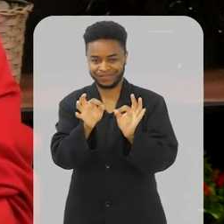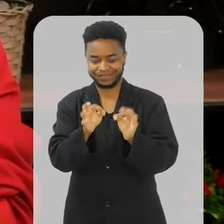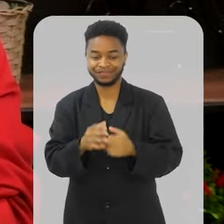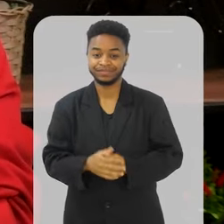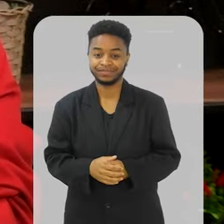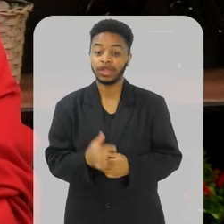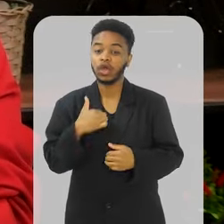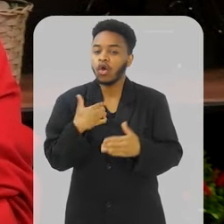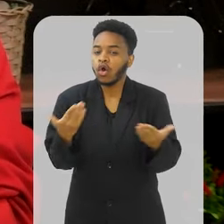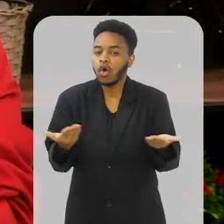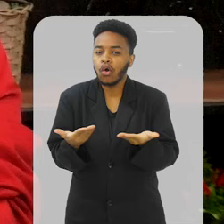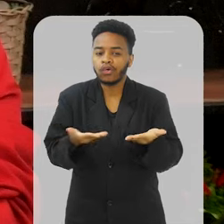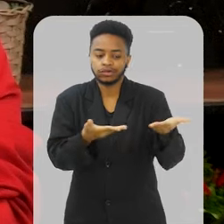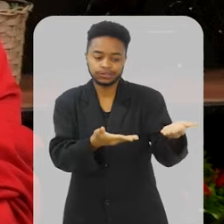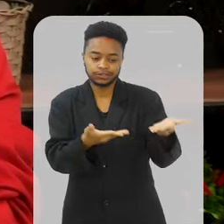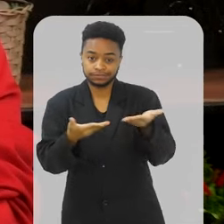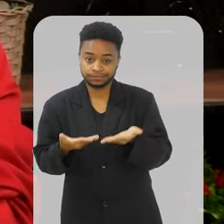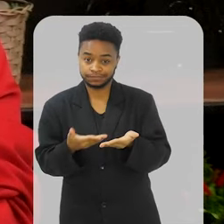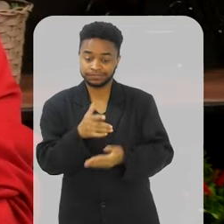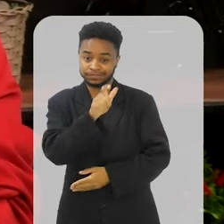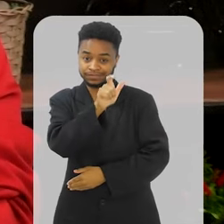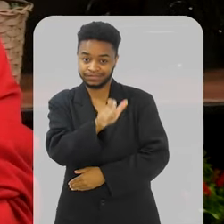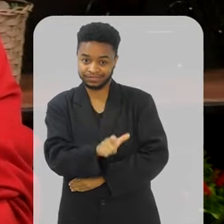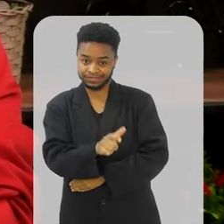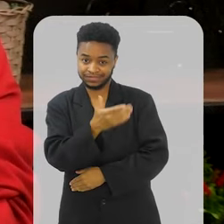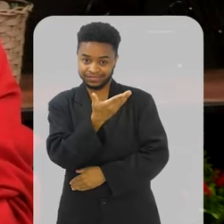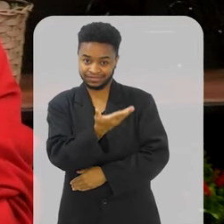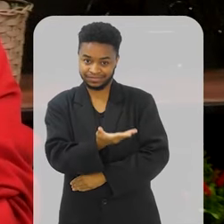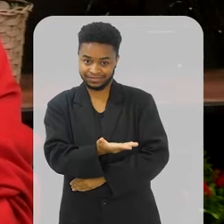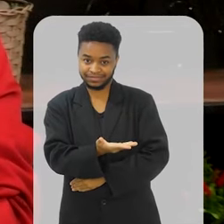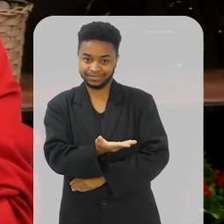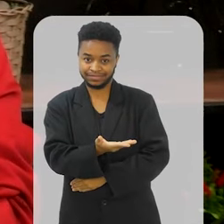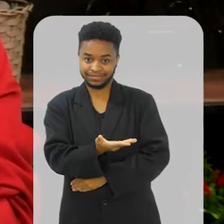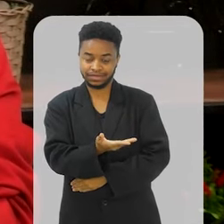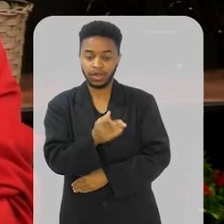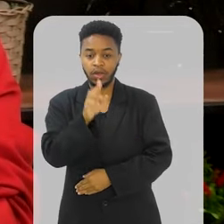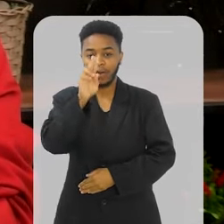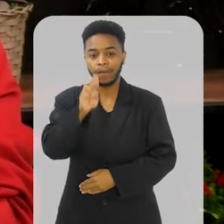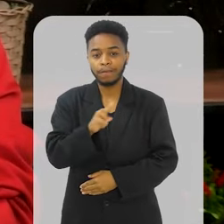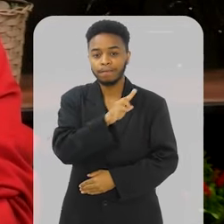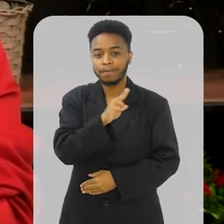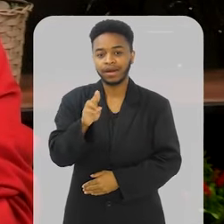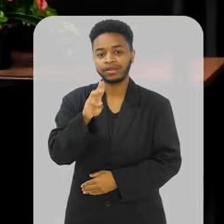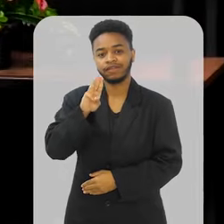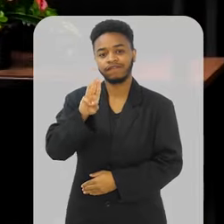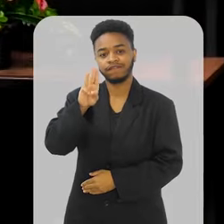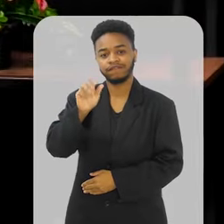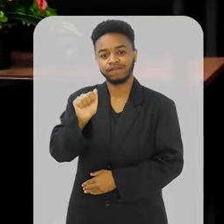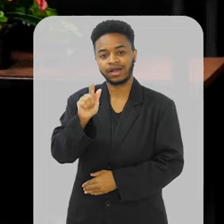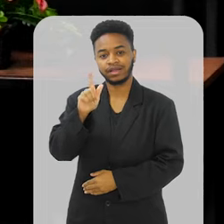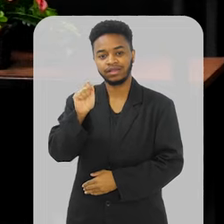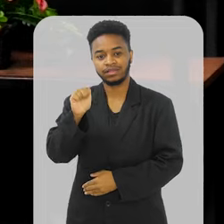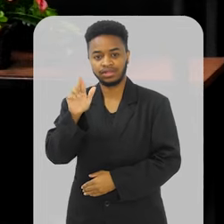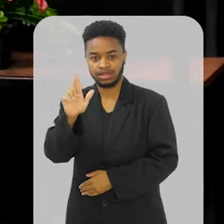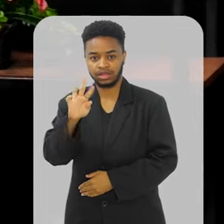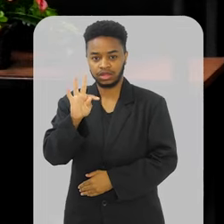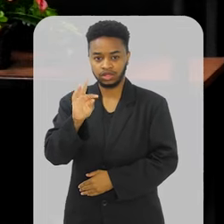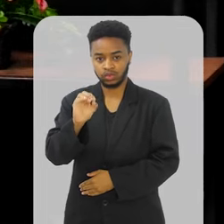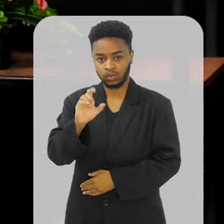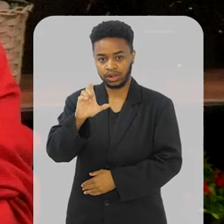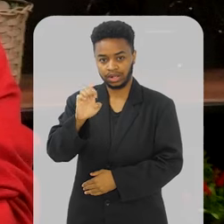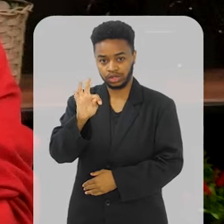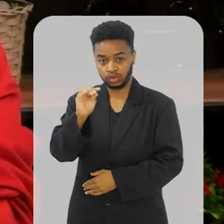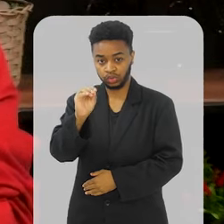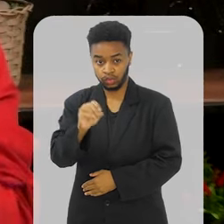eu hoje tô tendo a honra de recebia aqui o Padre Wagner Toledo que